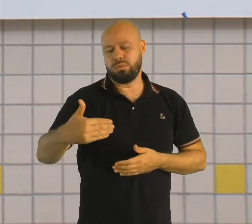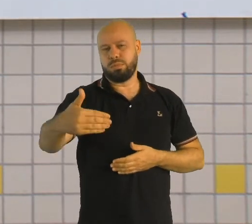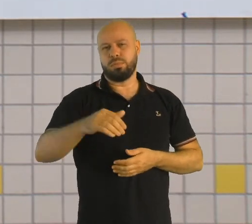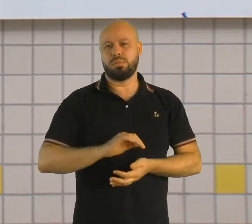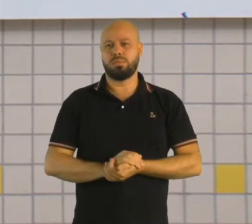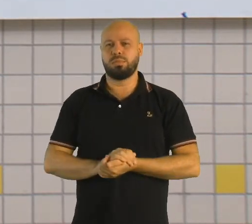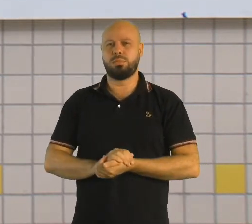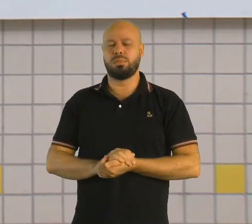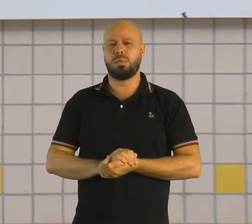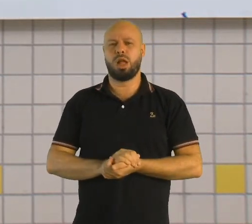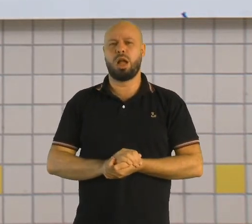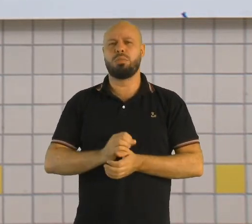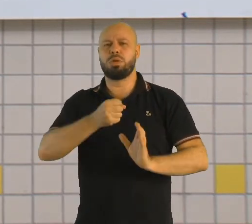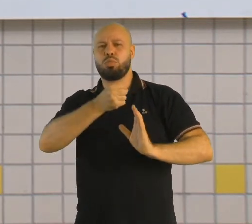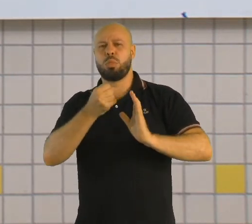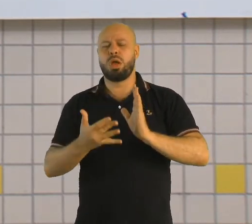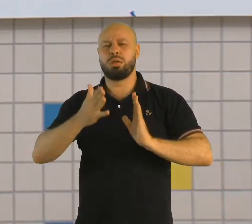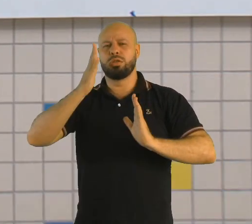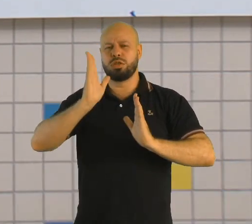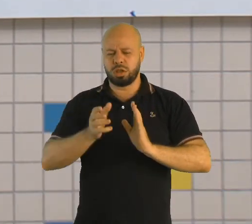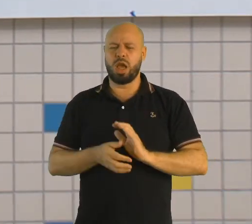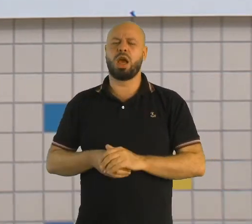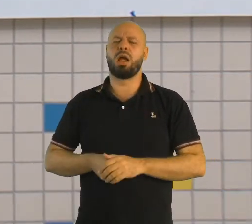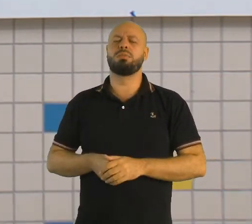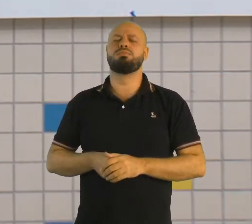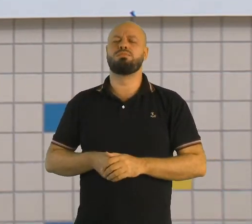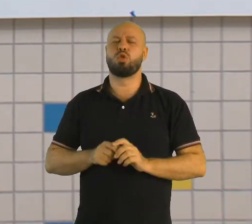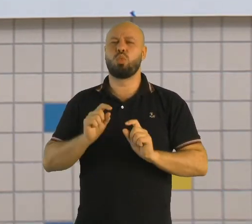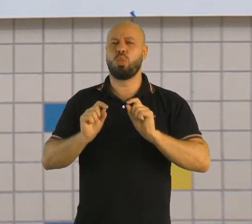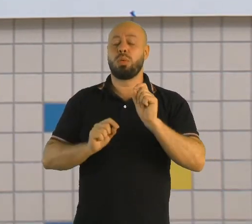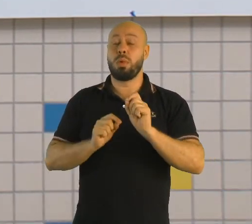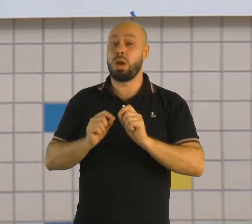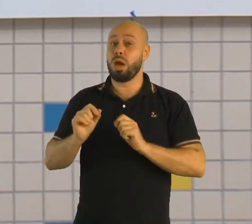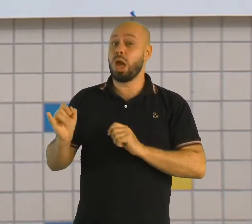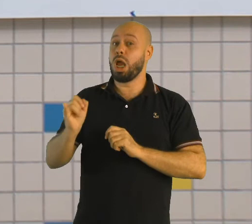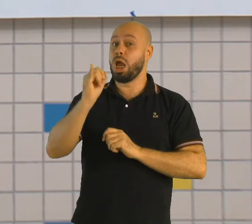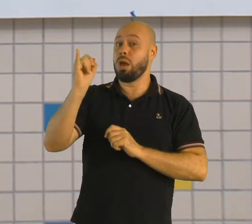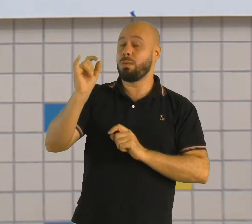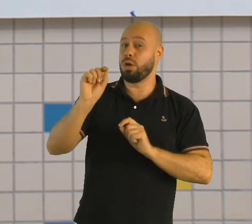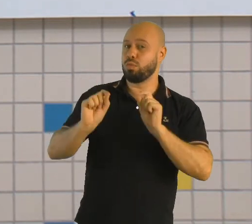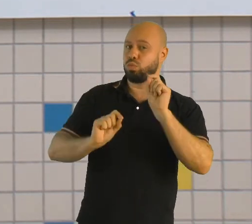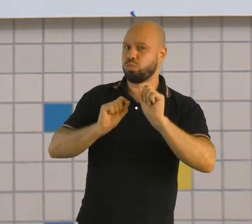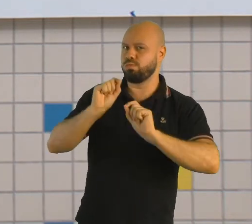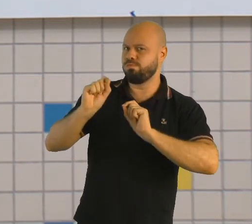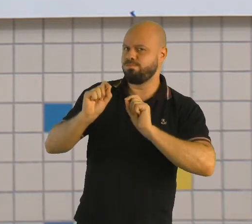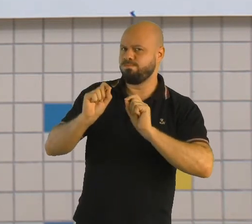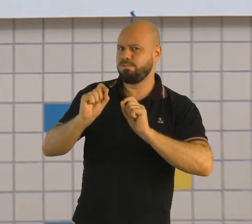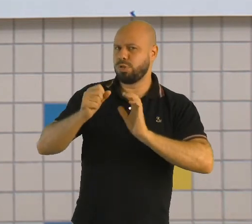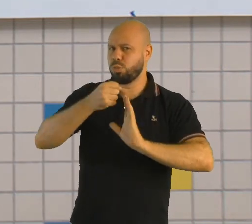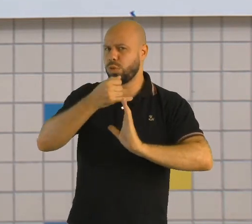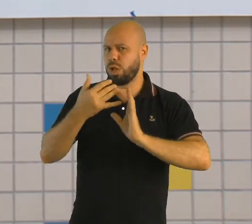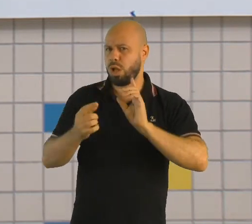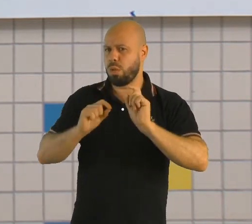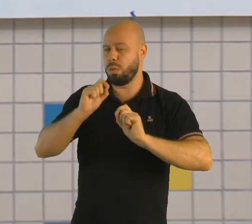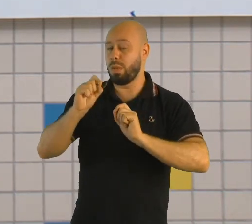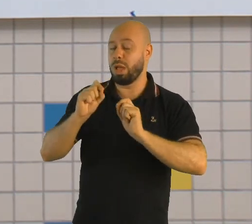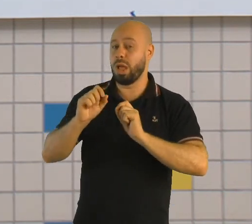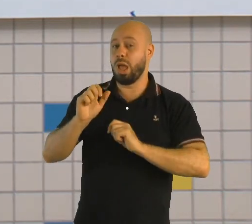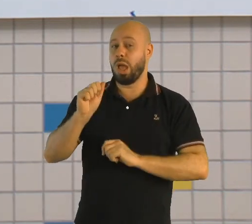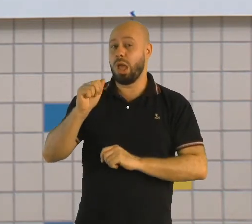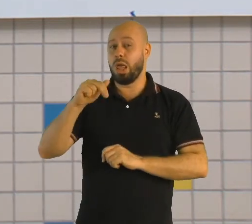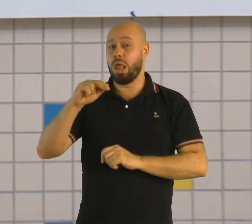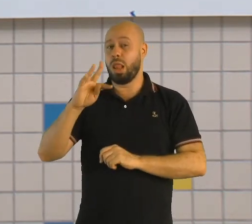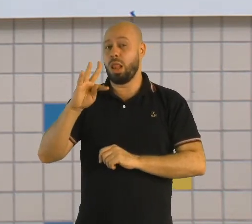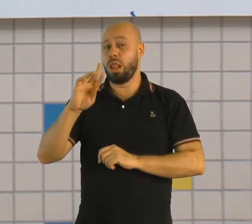sobre as características, né, do Renascimento, nós falamos, né, sobre a importância. Também uma das características é o